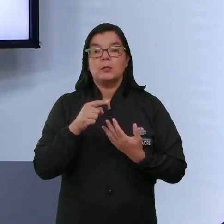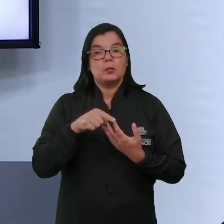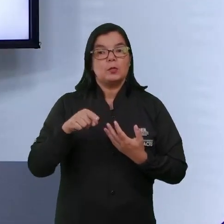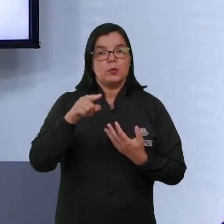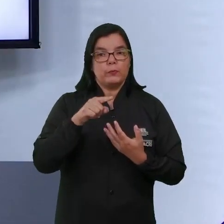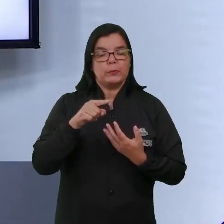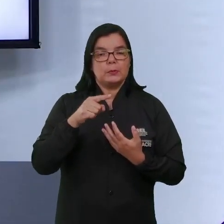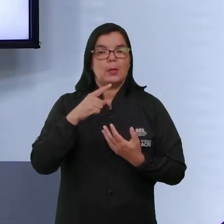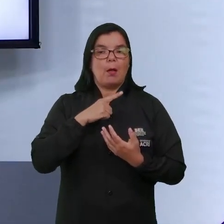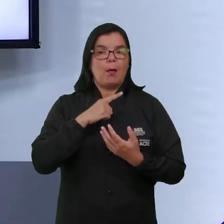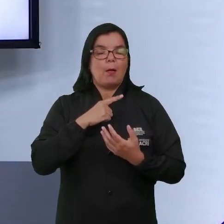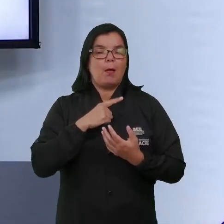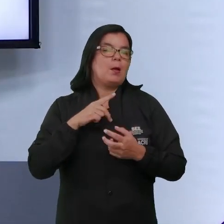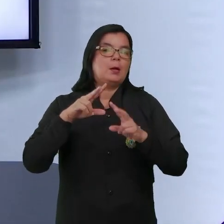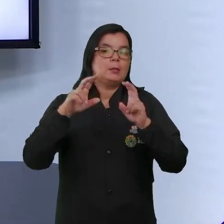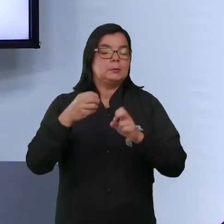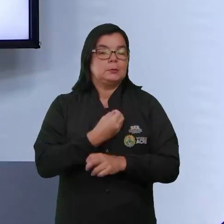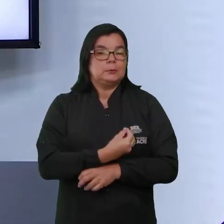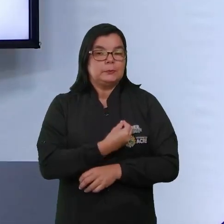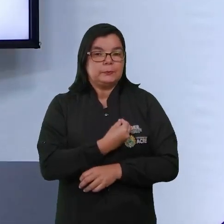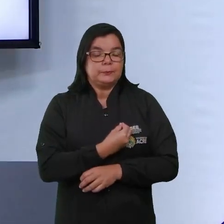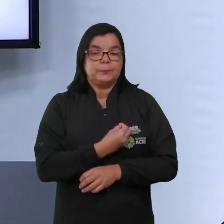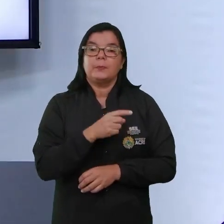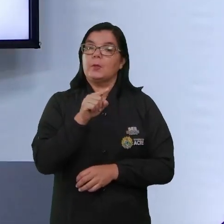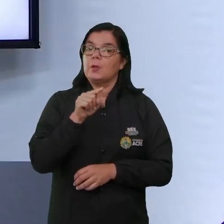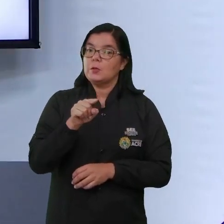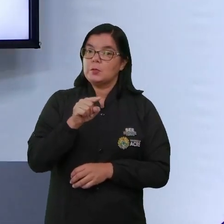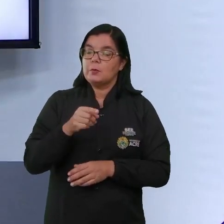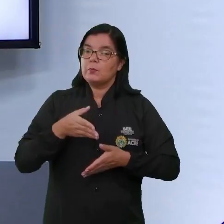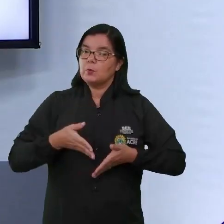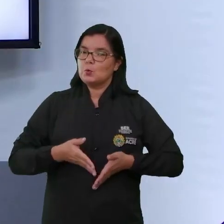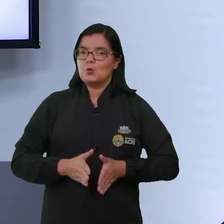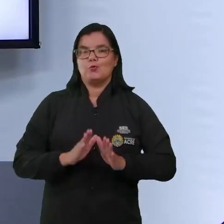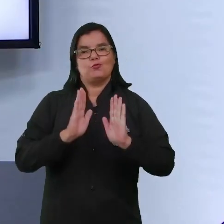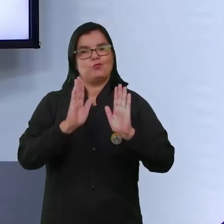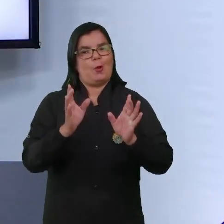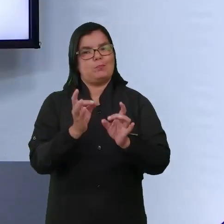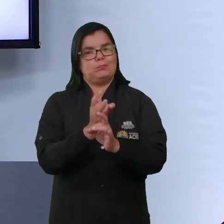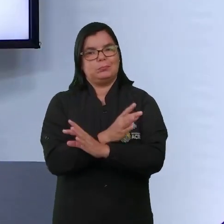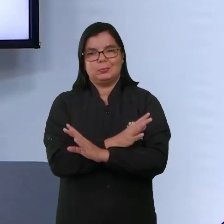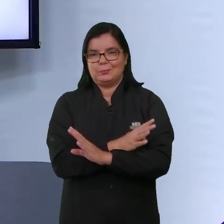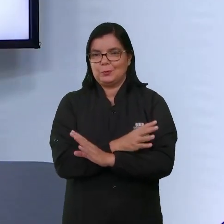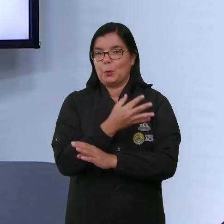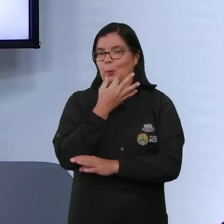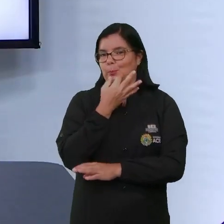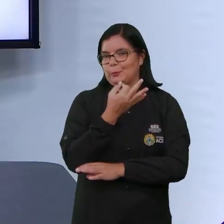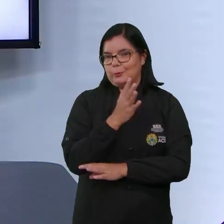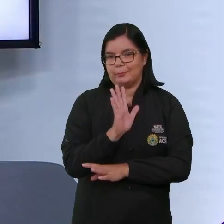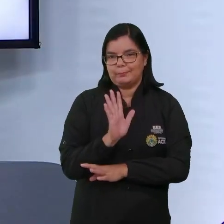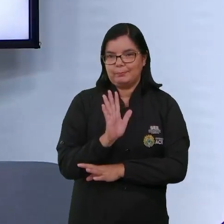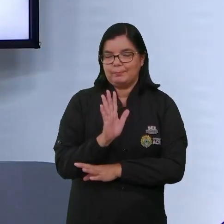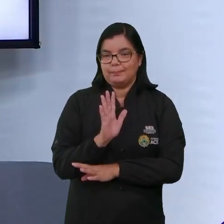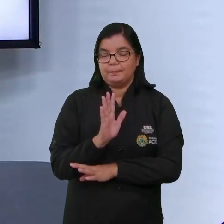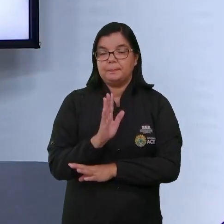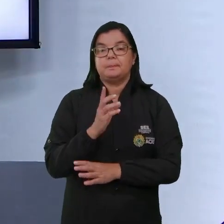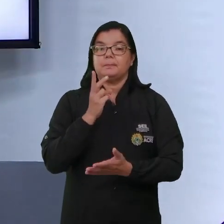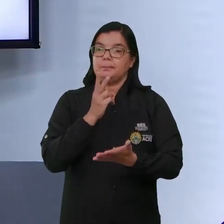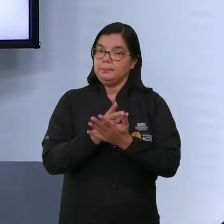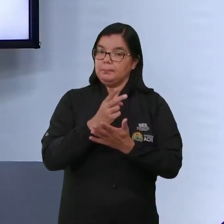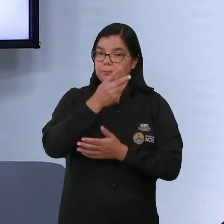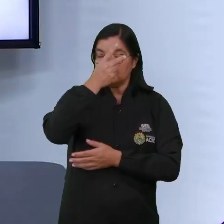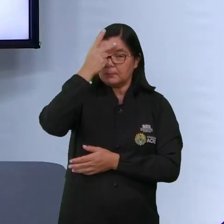você atribui a respeito da realidade e que você nasceu já com essas opiniões. Geralmente